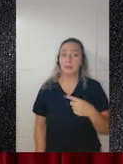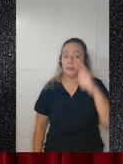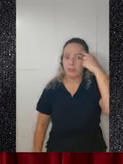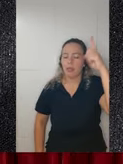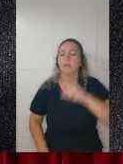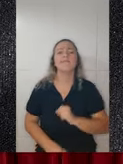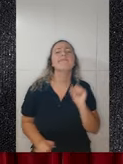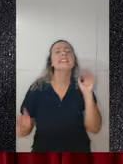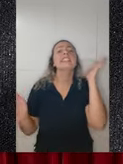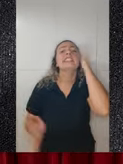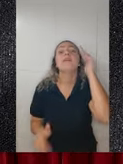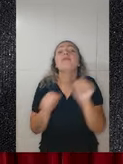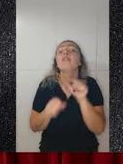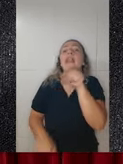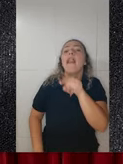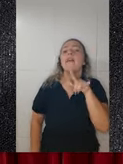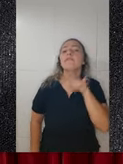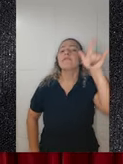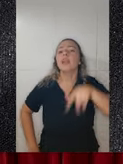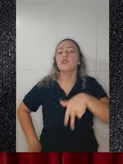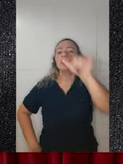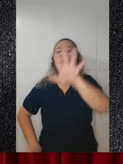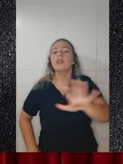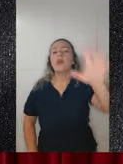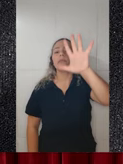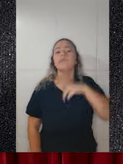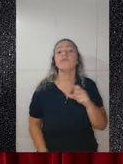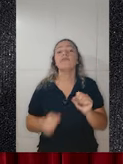uma ideia, eu fiz mergulho.